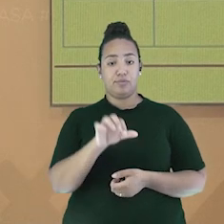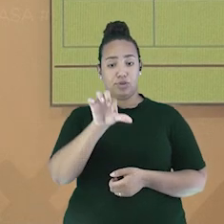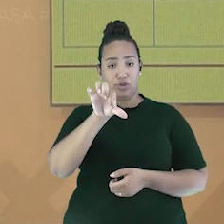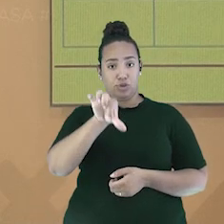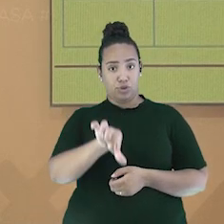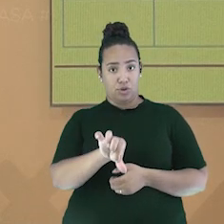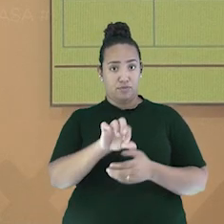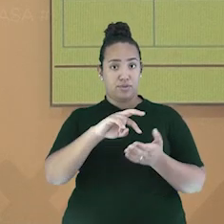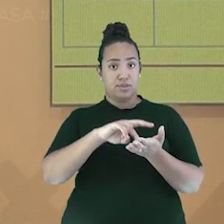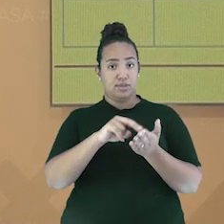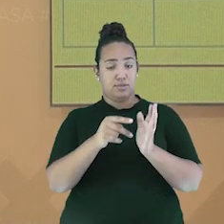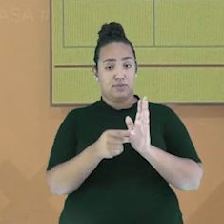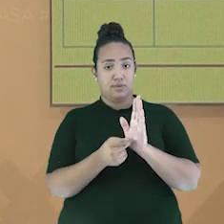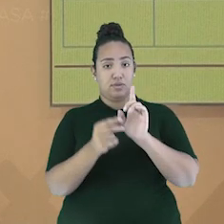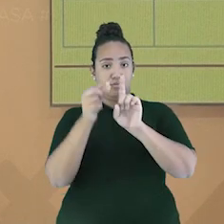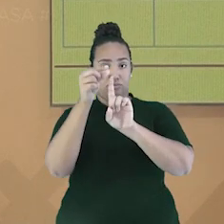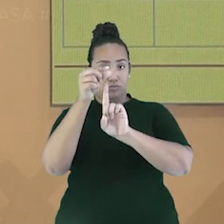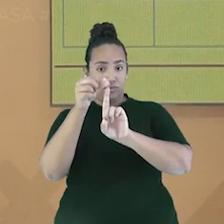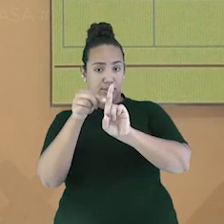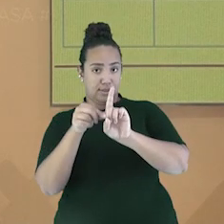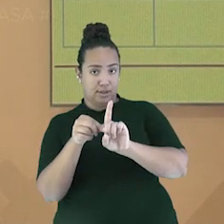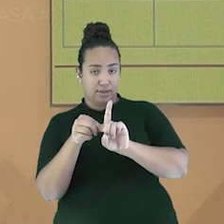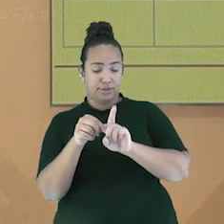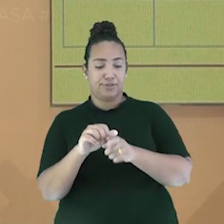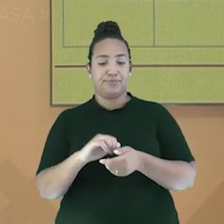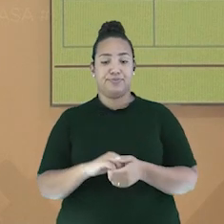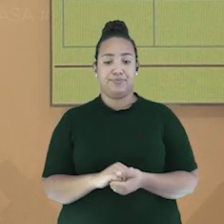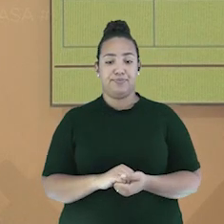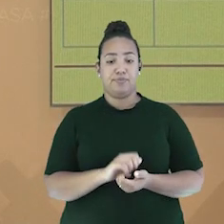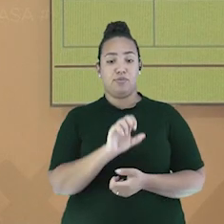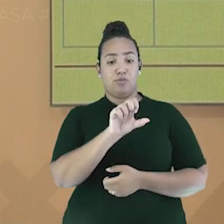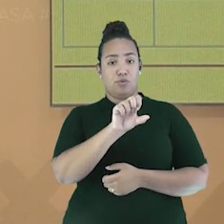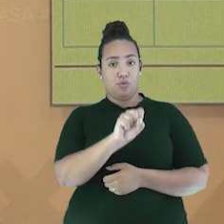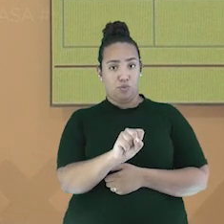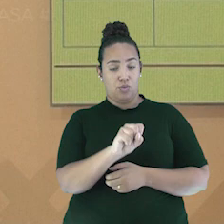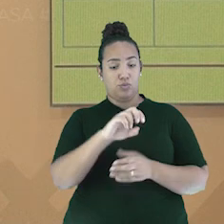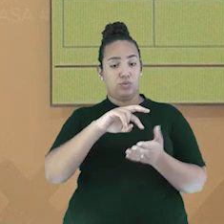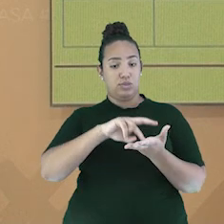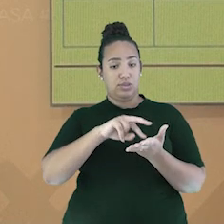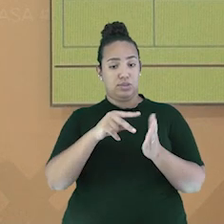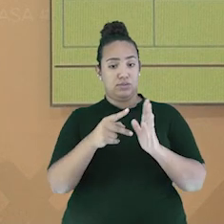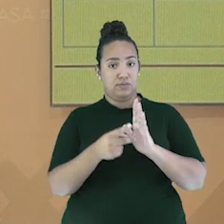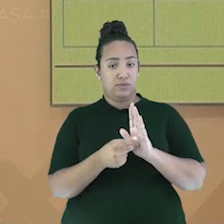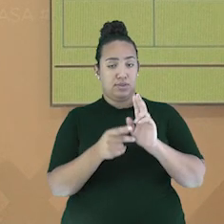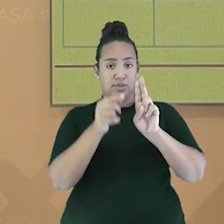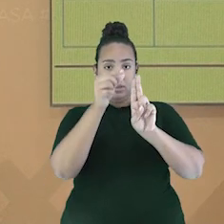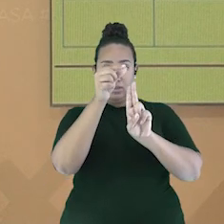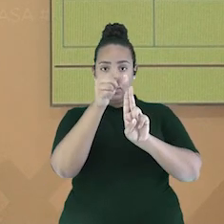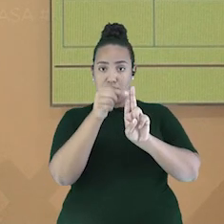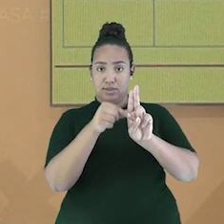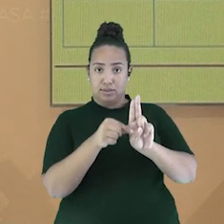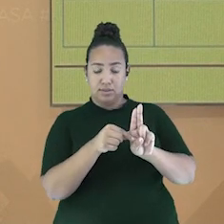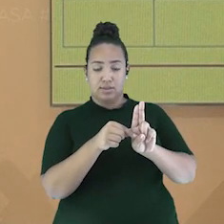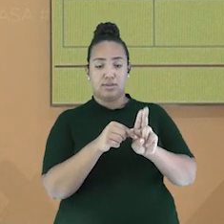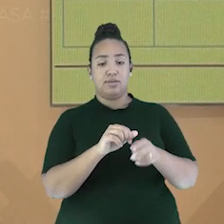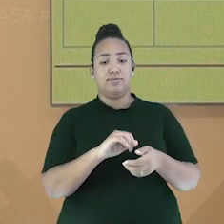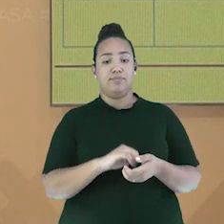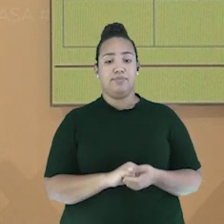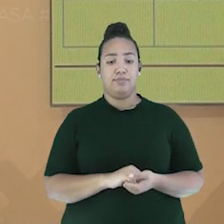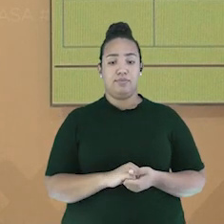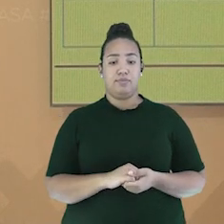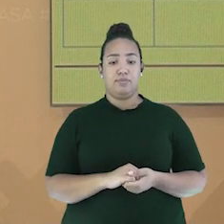9 unidades o número 8 representa oito dezenas que são